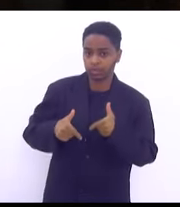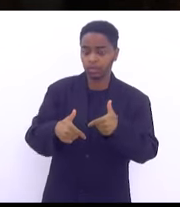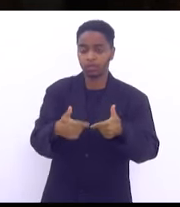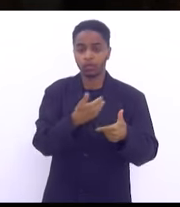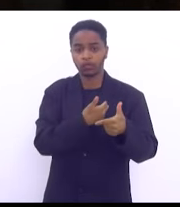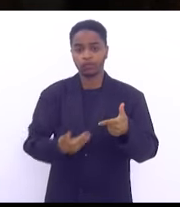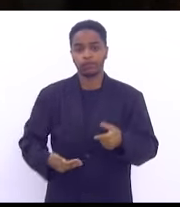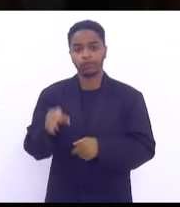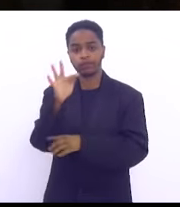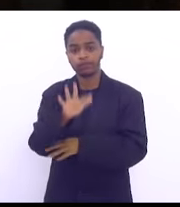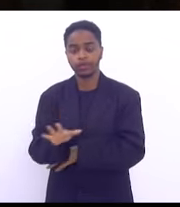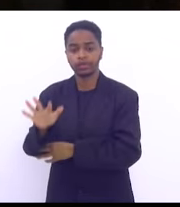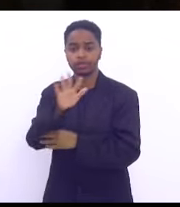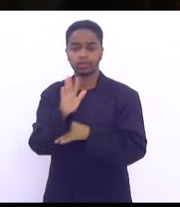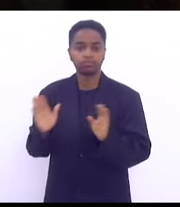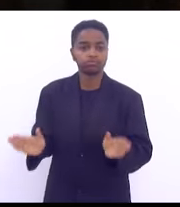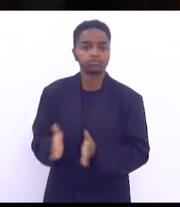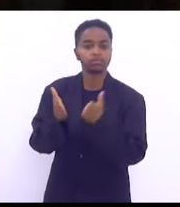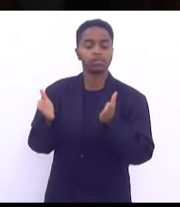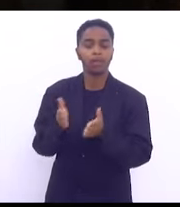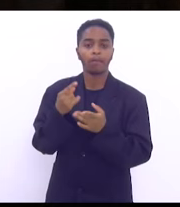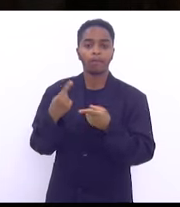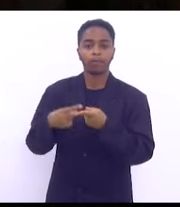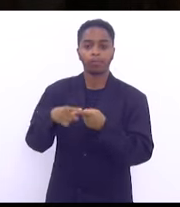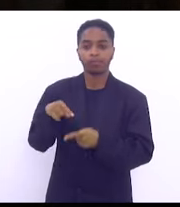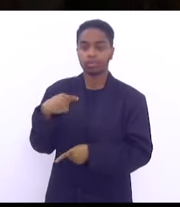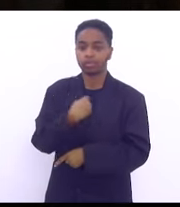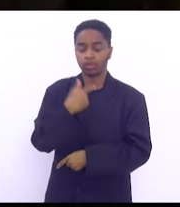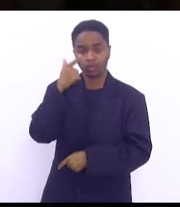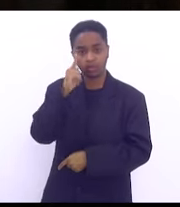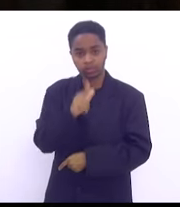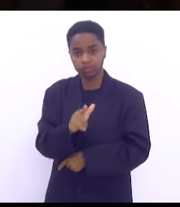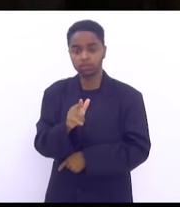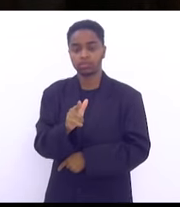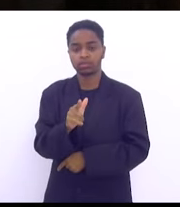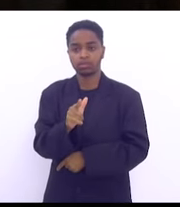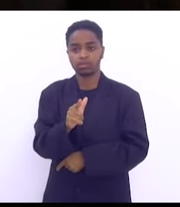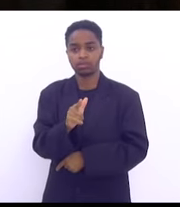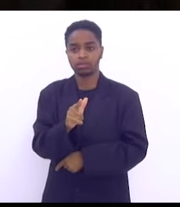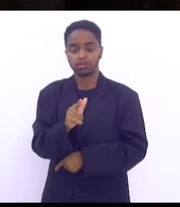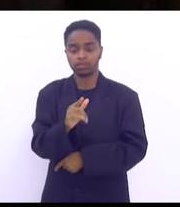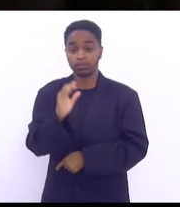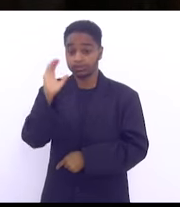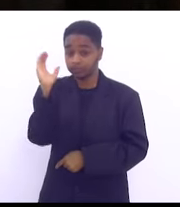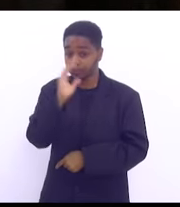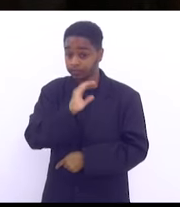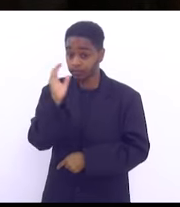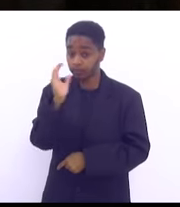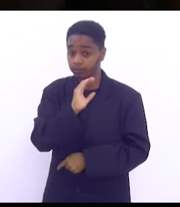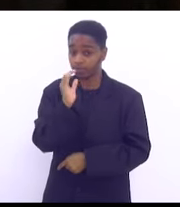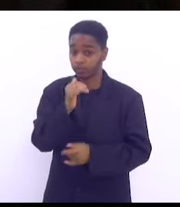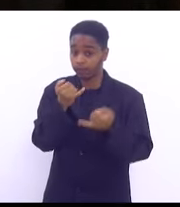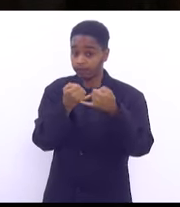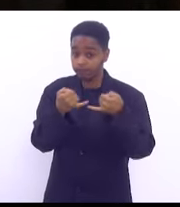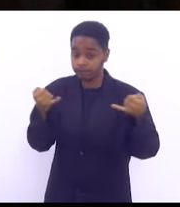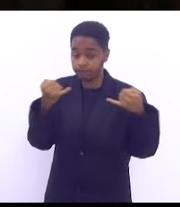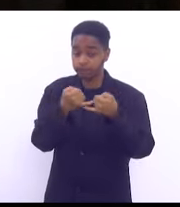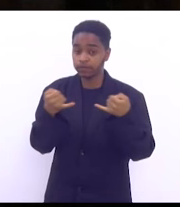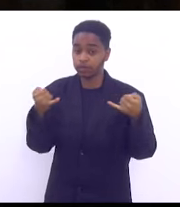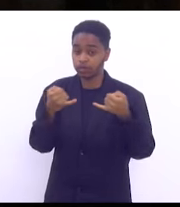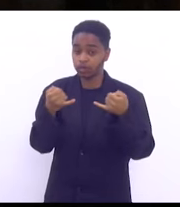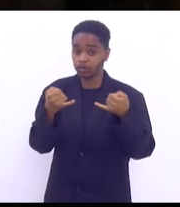federal incentivar, para que possamos tirar logo esta fiação